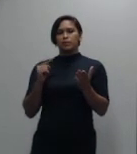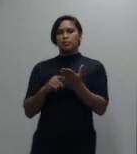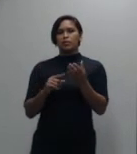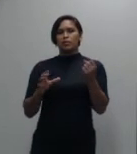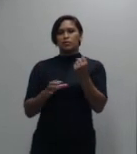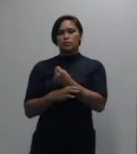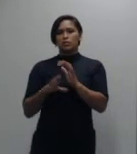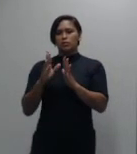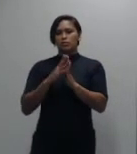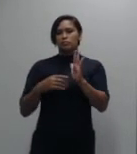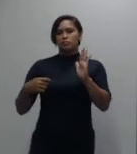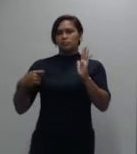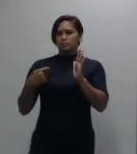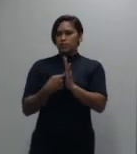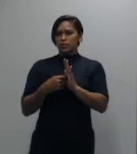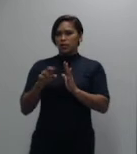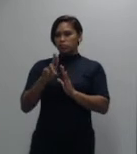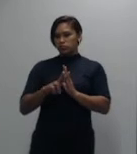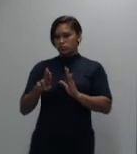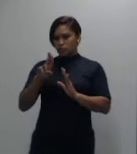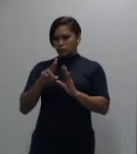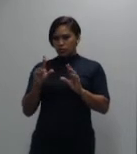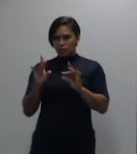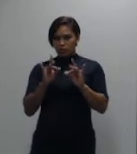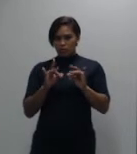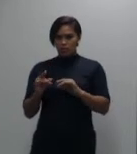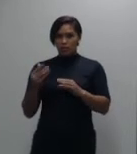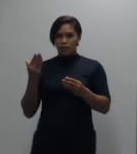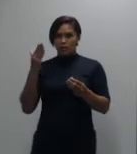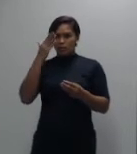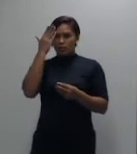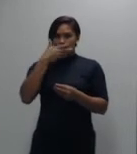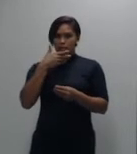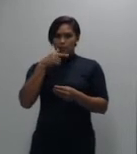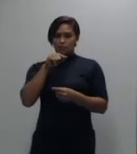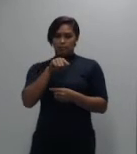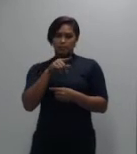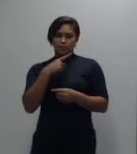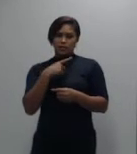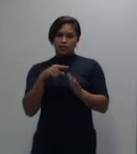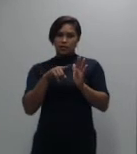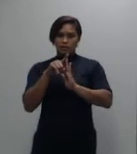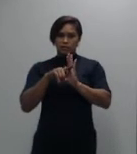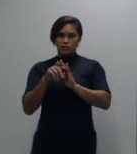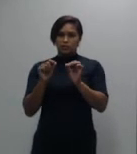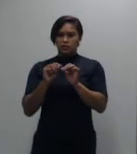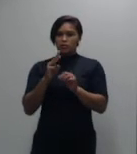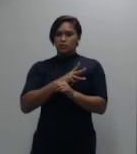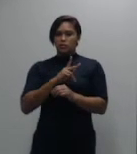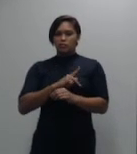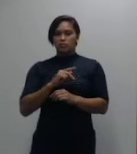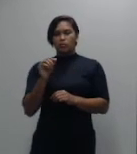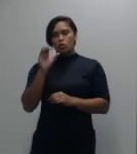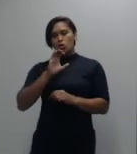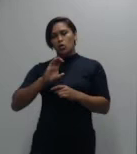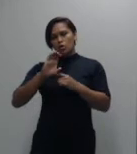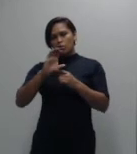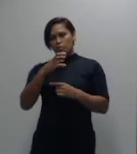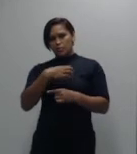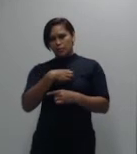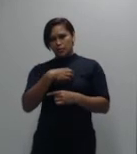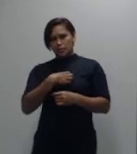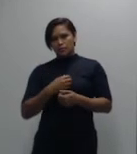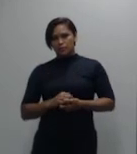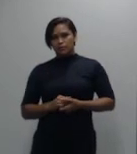foi impetrado por tanto usando como material probatório esta investigação feita pelo Ministério Público Estadual da Bahia